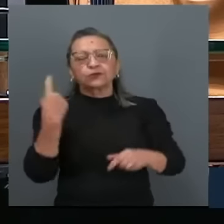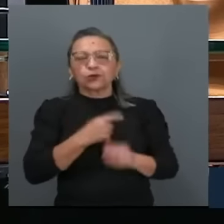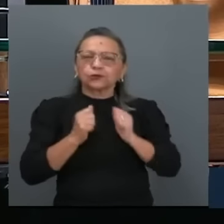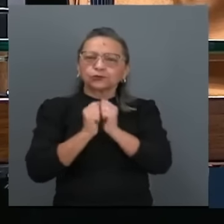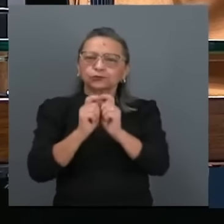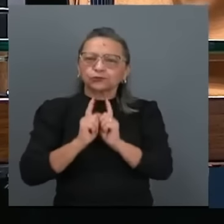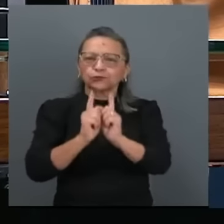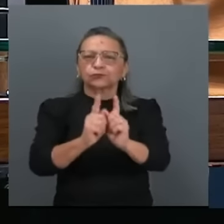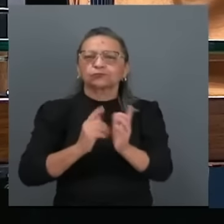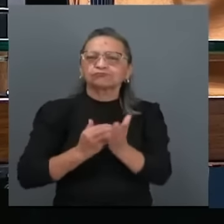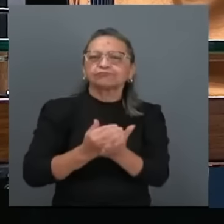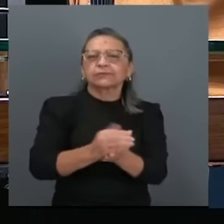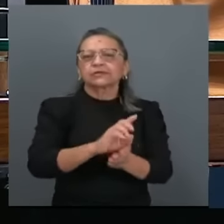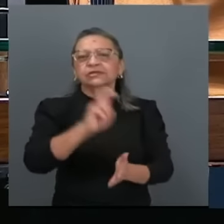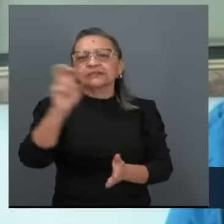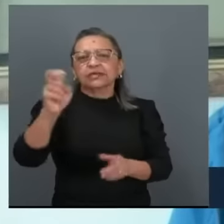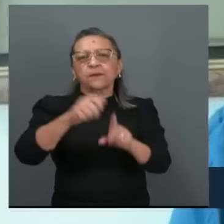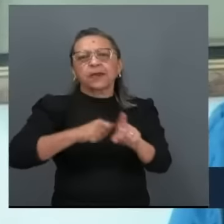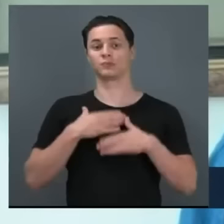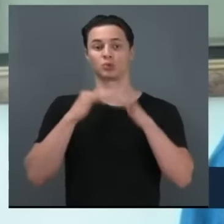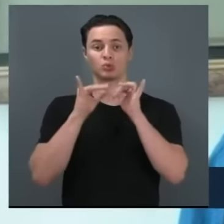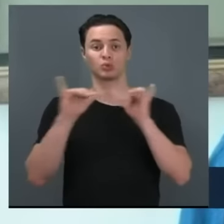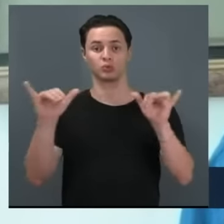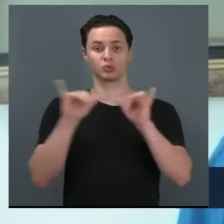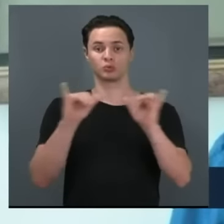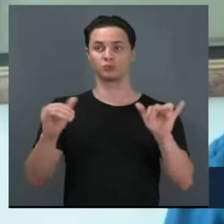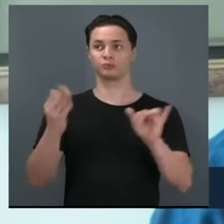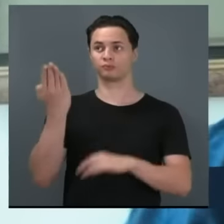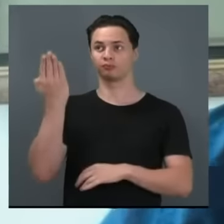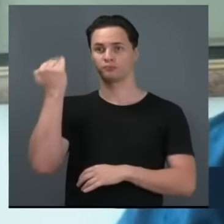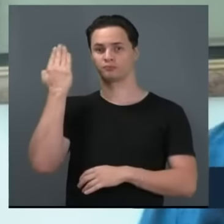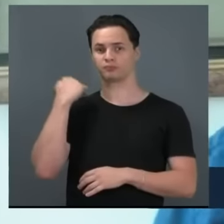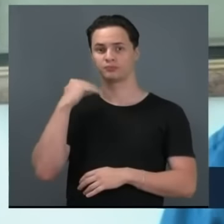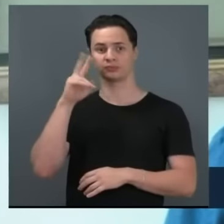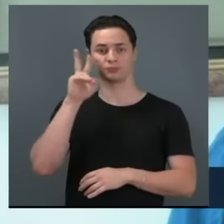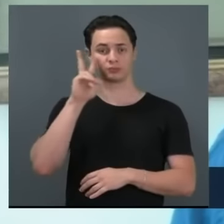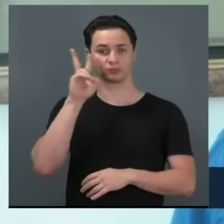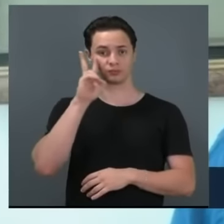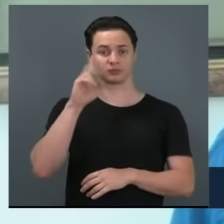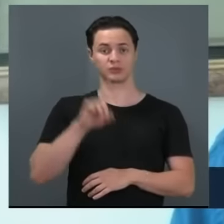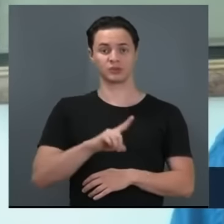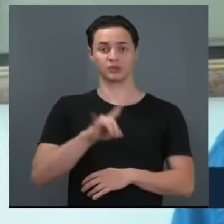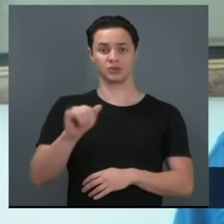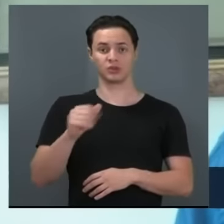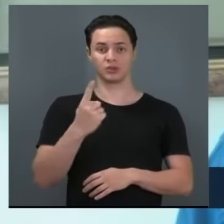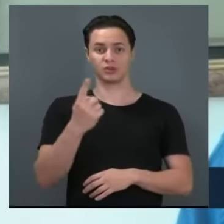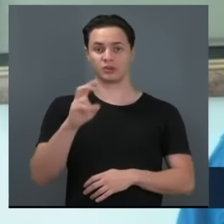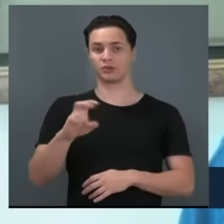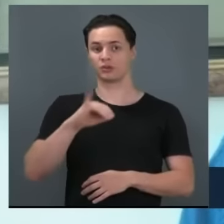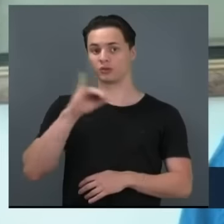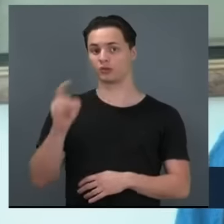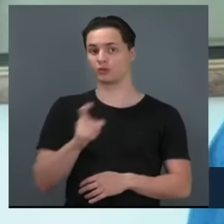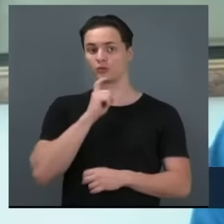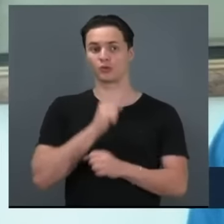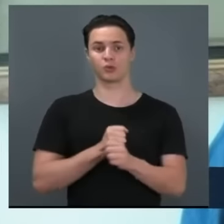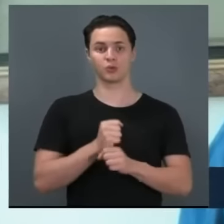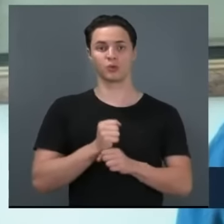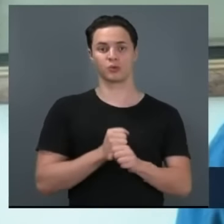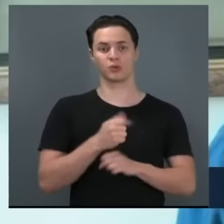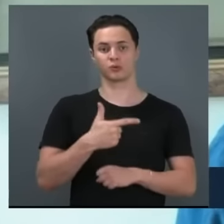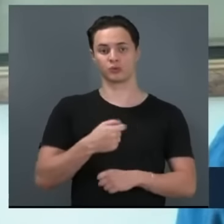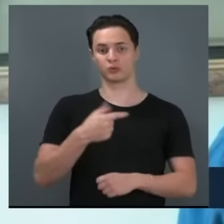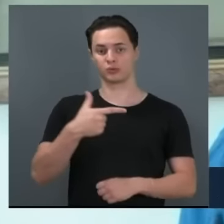partir de 5 de agosto com as nossas obrigações. Na última segunda-feira, 15 de julho de 2024,